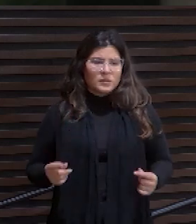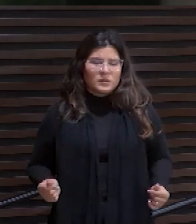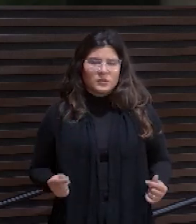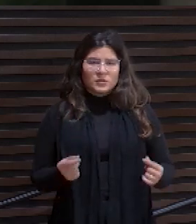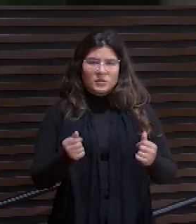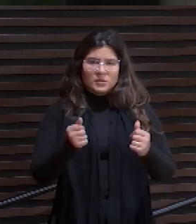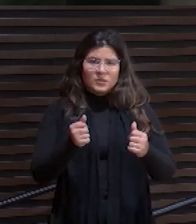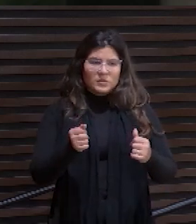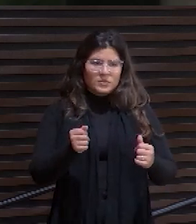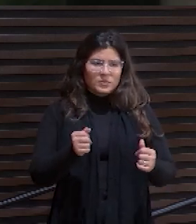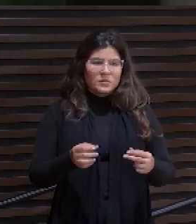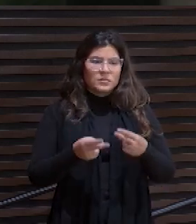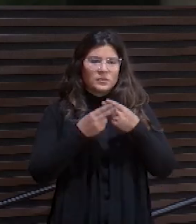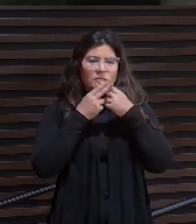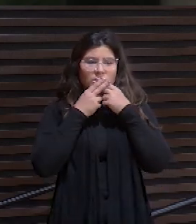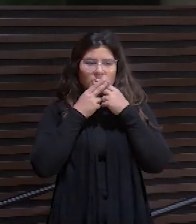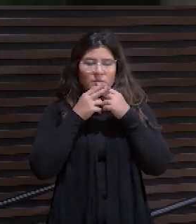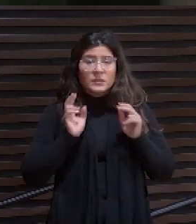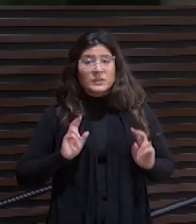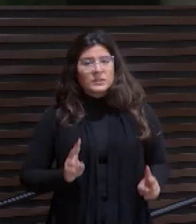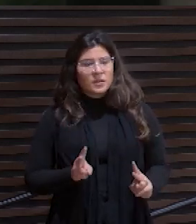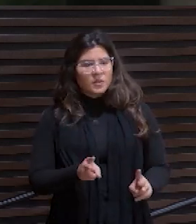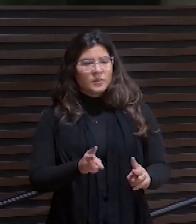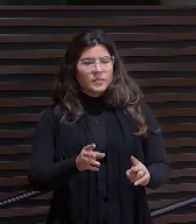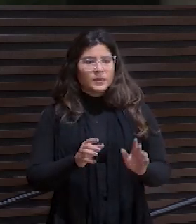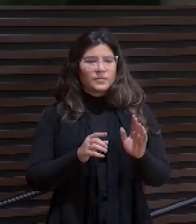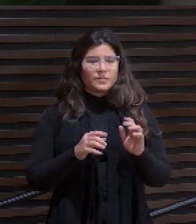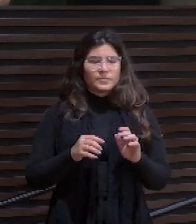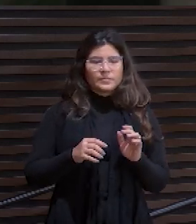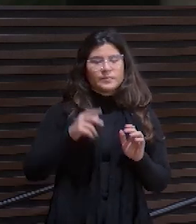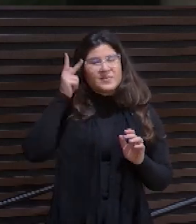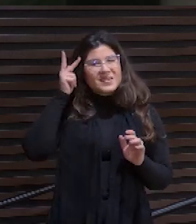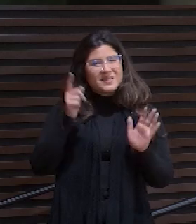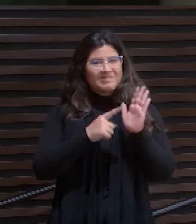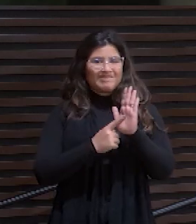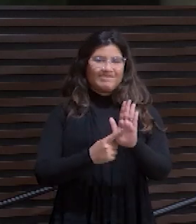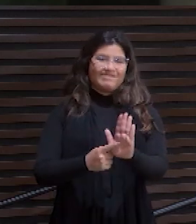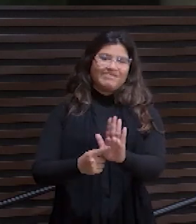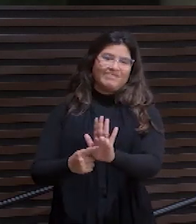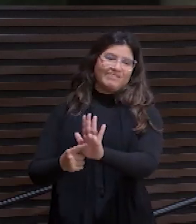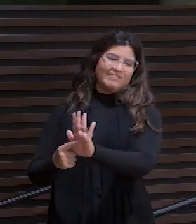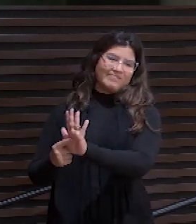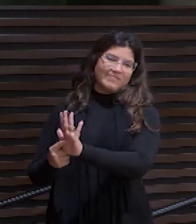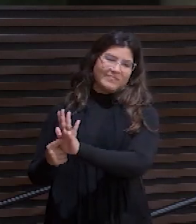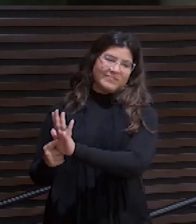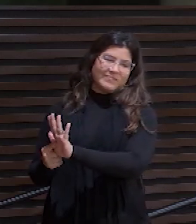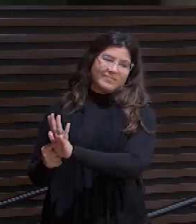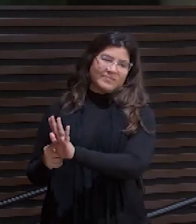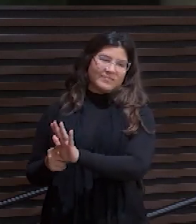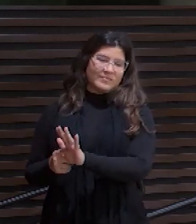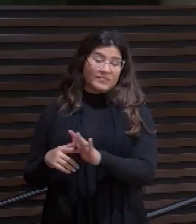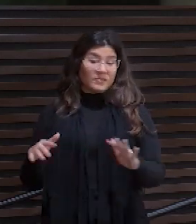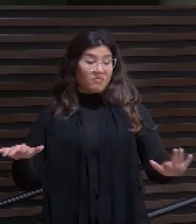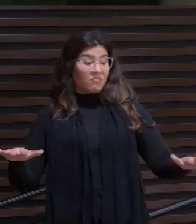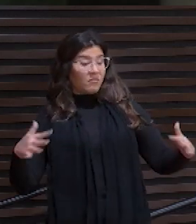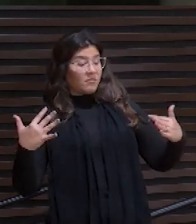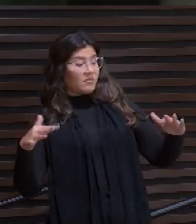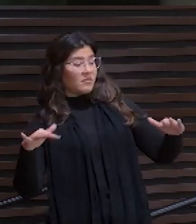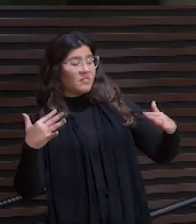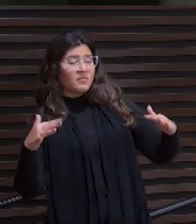feitas com exibicionismo, para que os outros vissem como eles eram espirituais. Nós